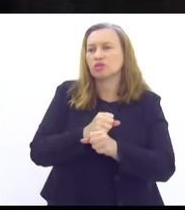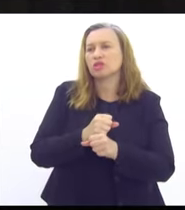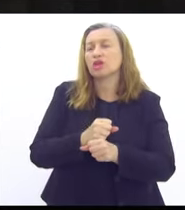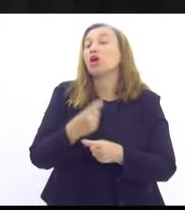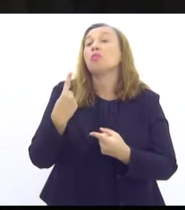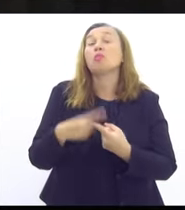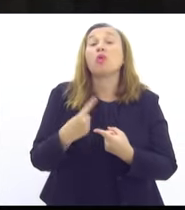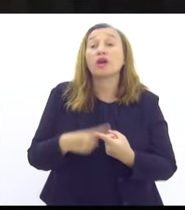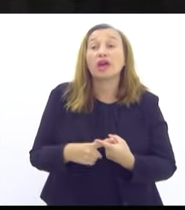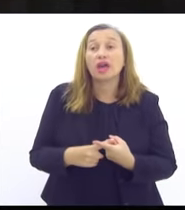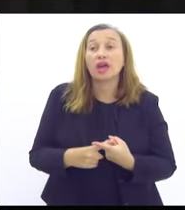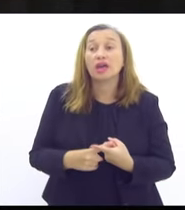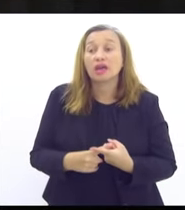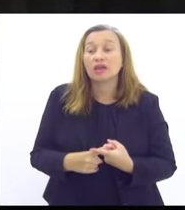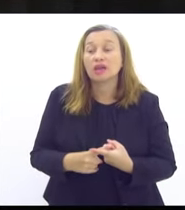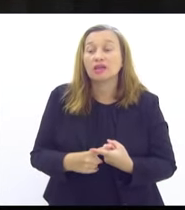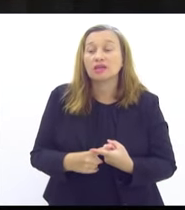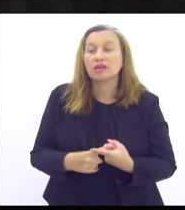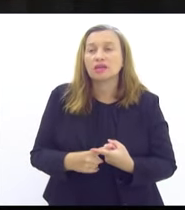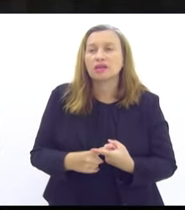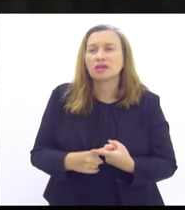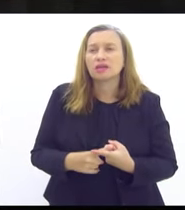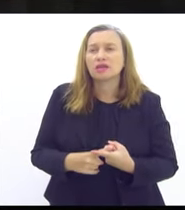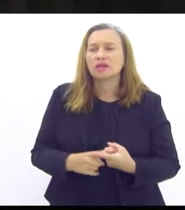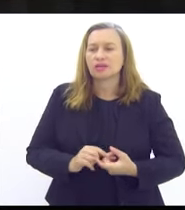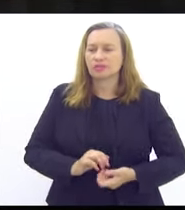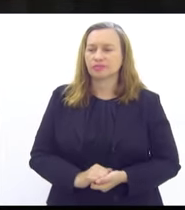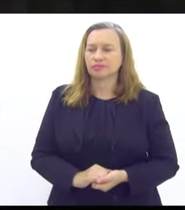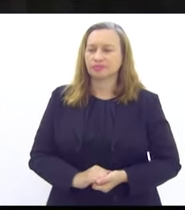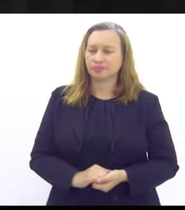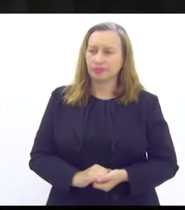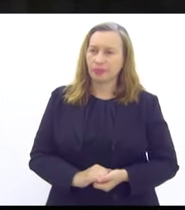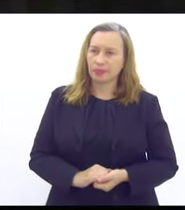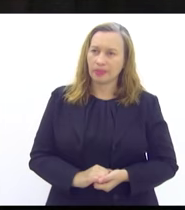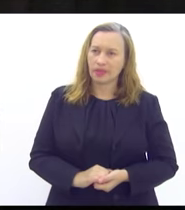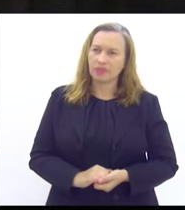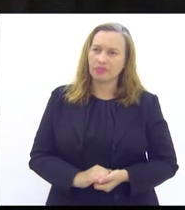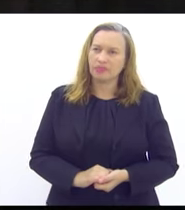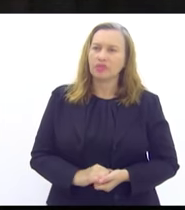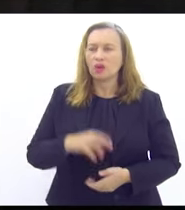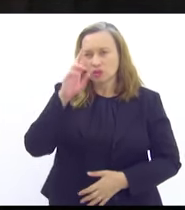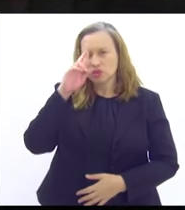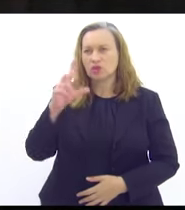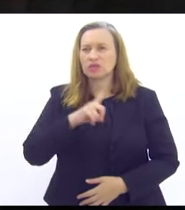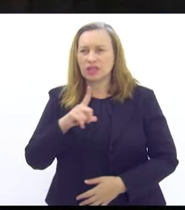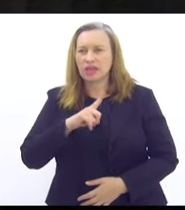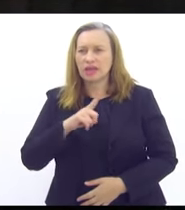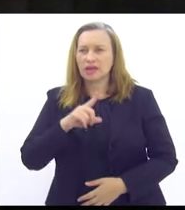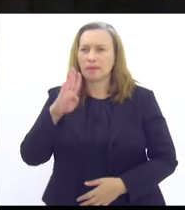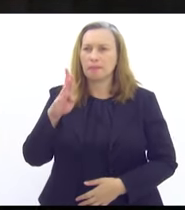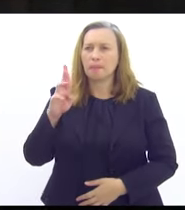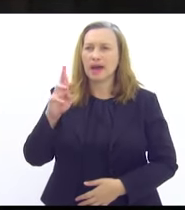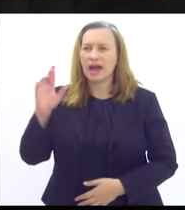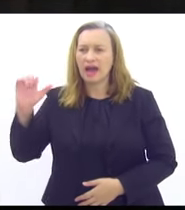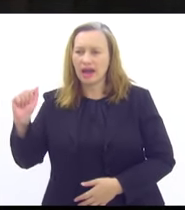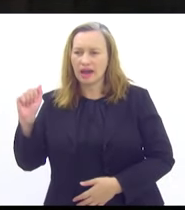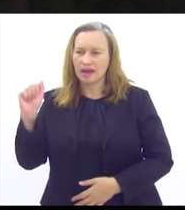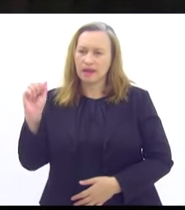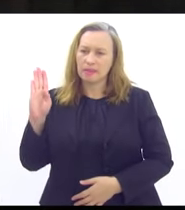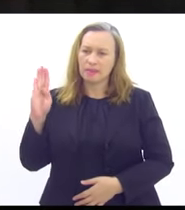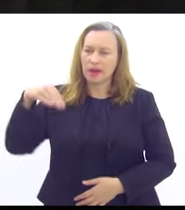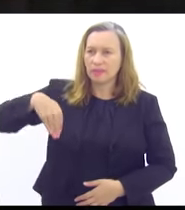na operação com leite, deputado Munir, e o senhor tem lá em Barra Mansa, de Barra de Piraí,